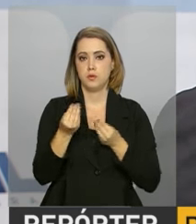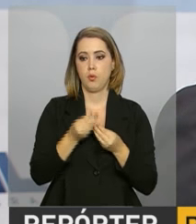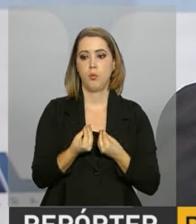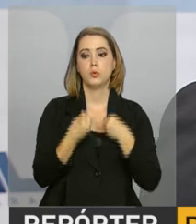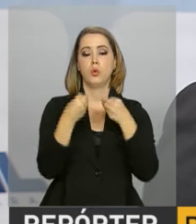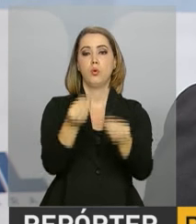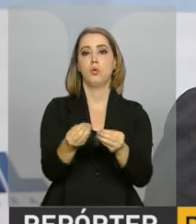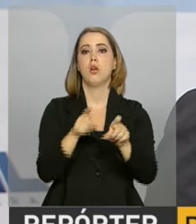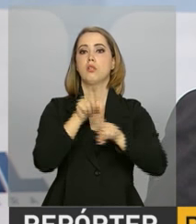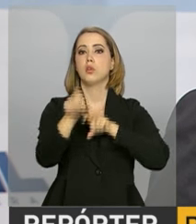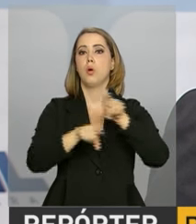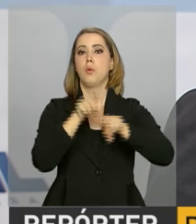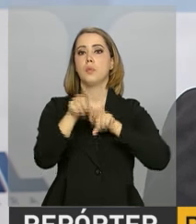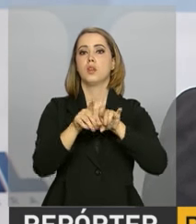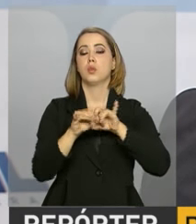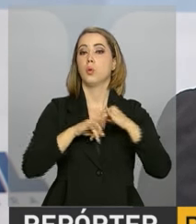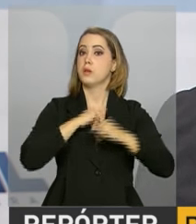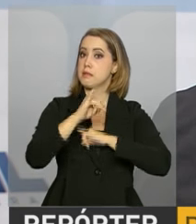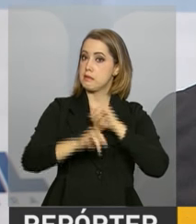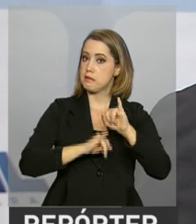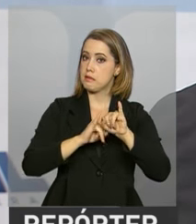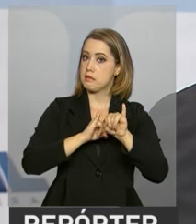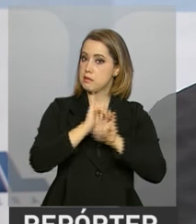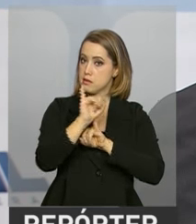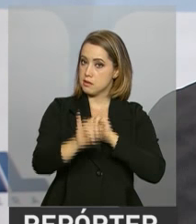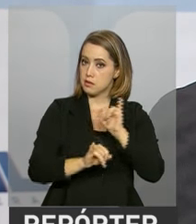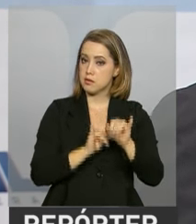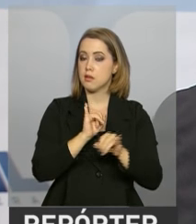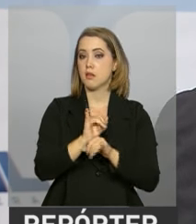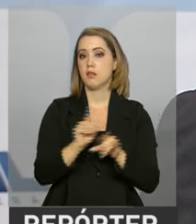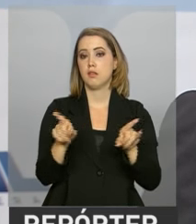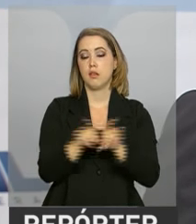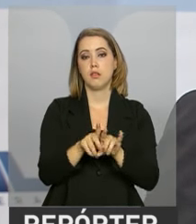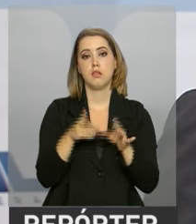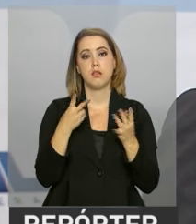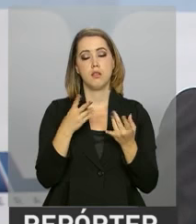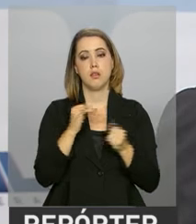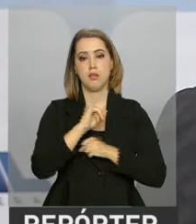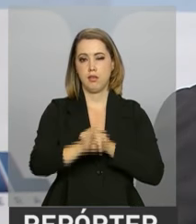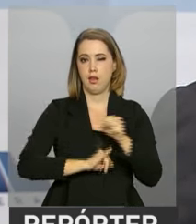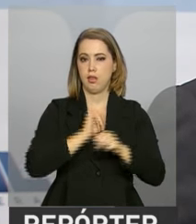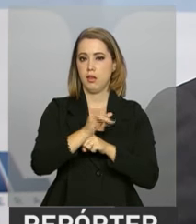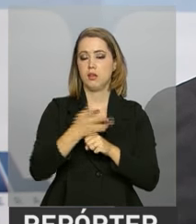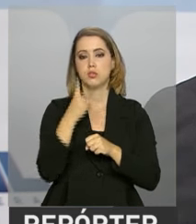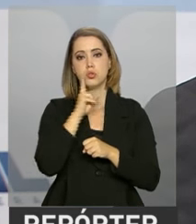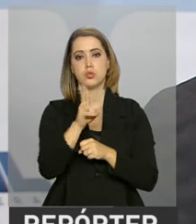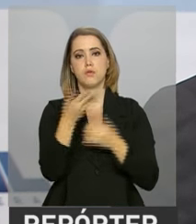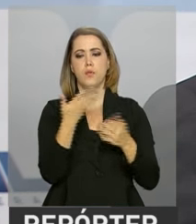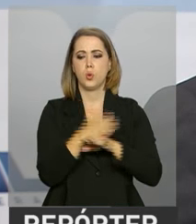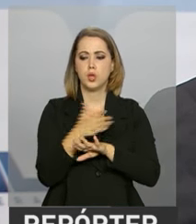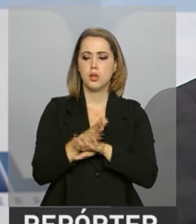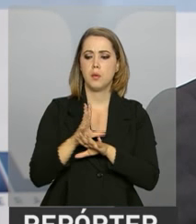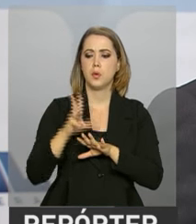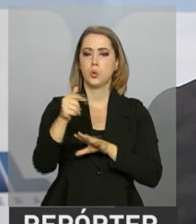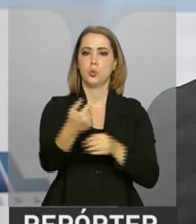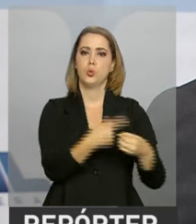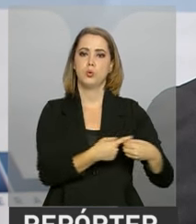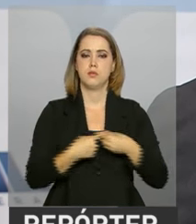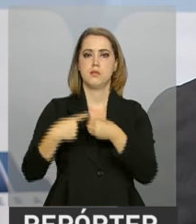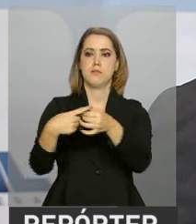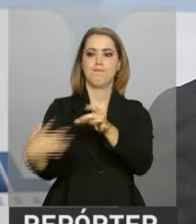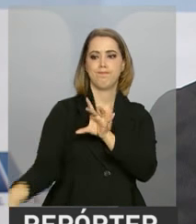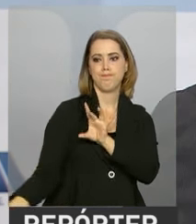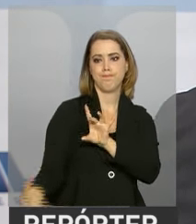computadores conectividade e qualificação de pessoal treinamento para que possamos ter todas as unidades básicas de saúde